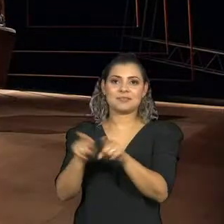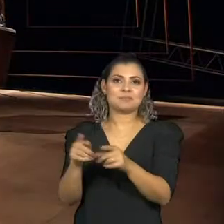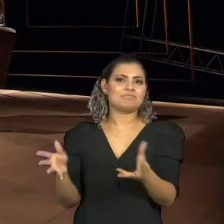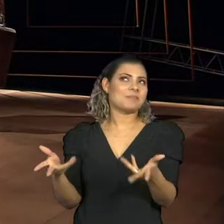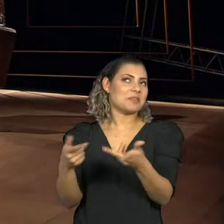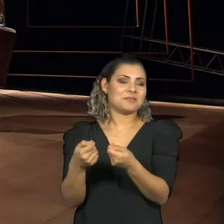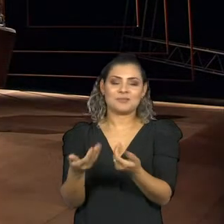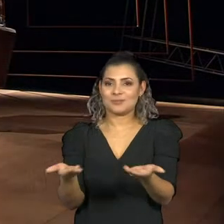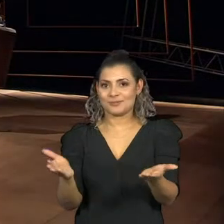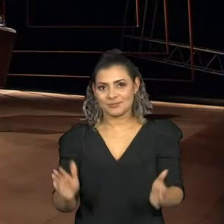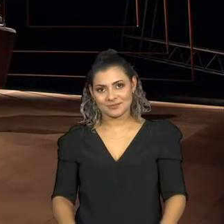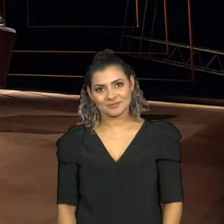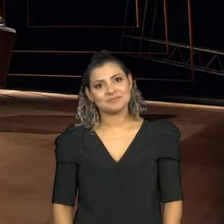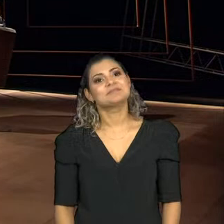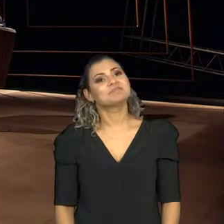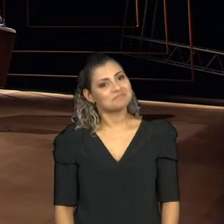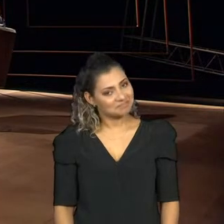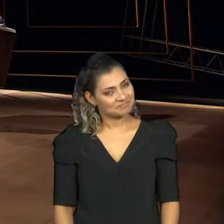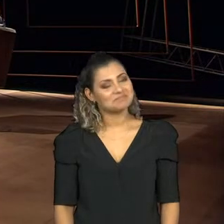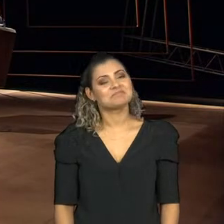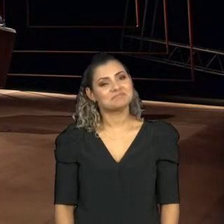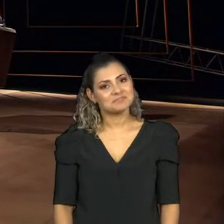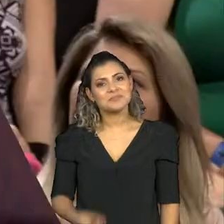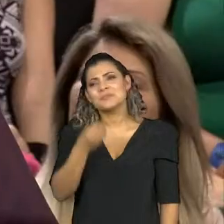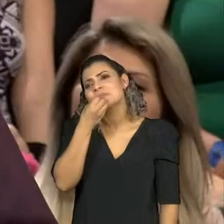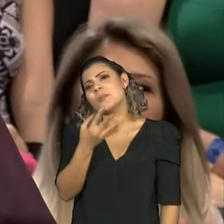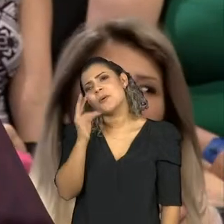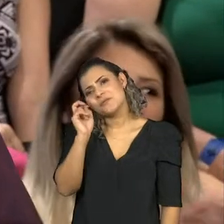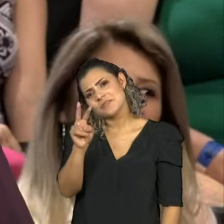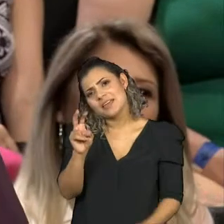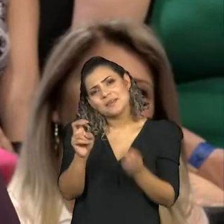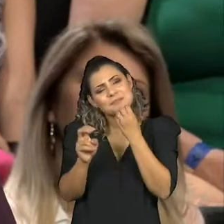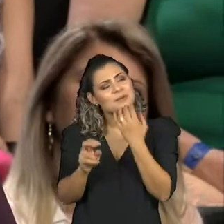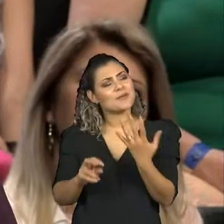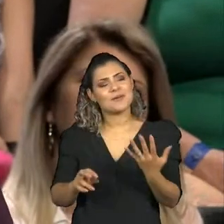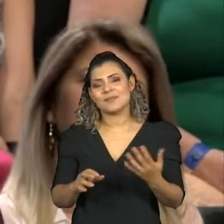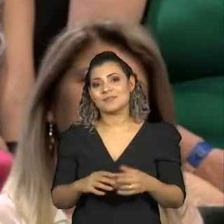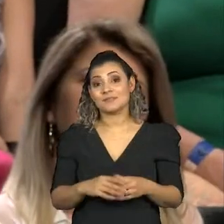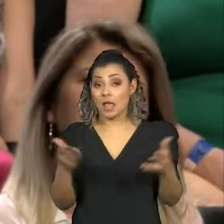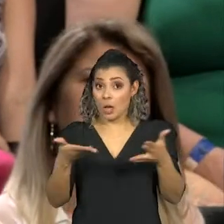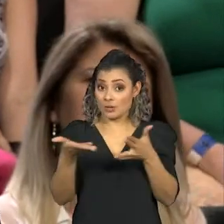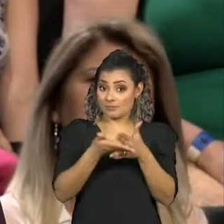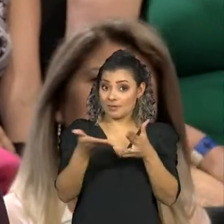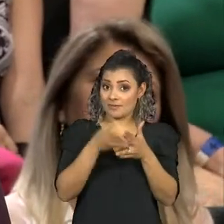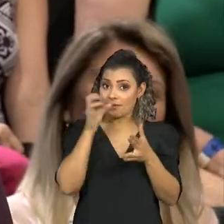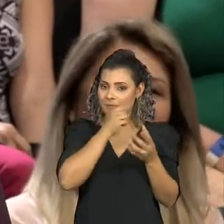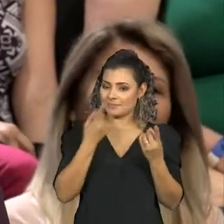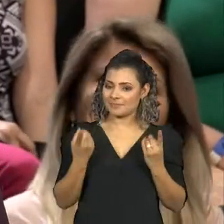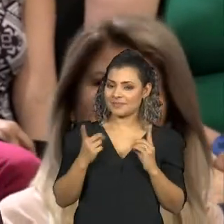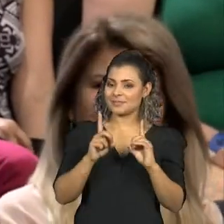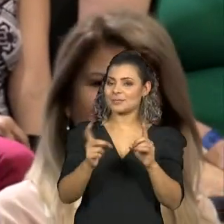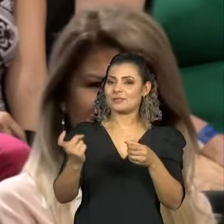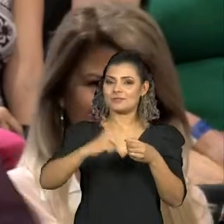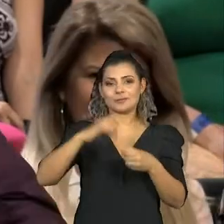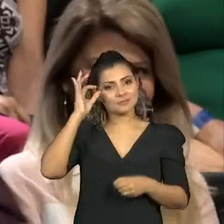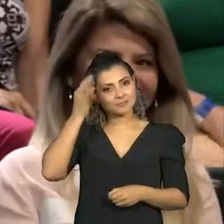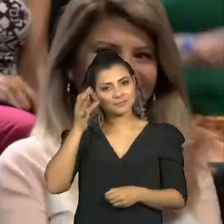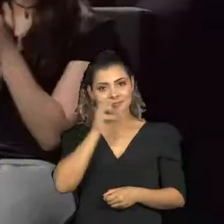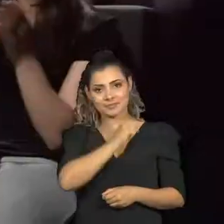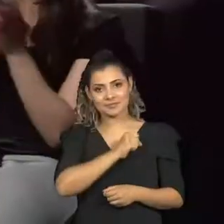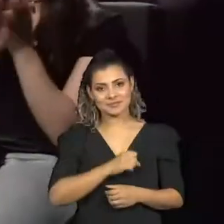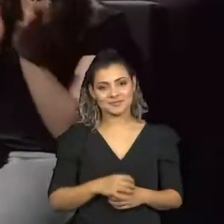arrasava. Tudo bem. Ai, que bom ver isso. Então, agora sim, o intervalo. Persona em Foco volta já.